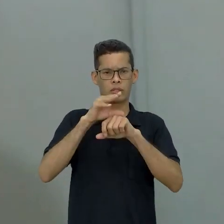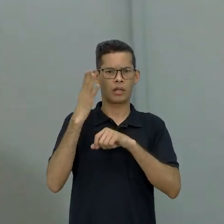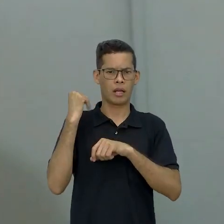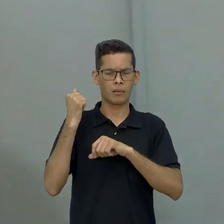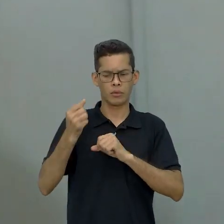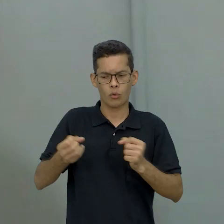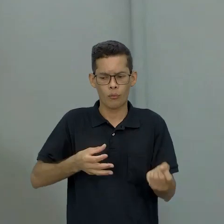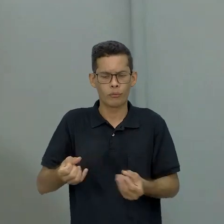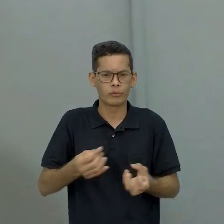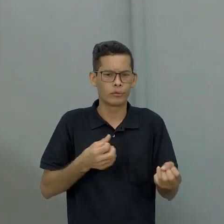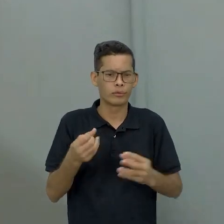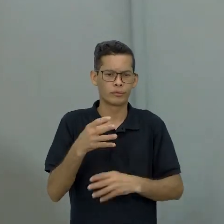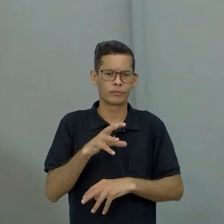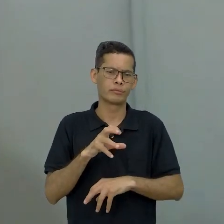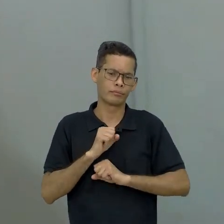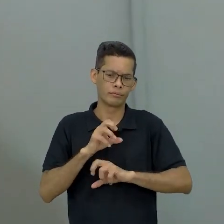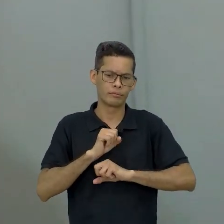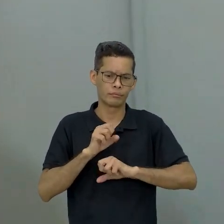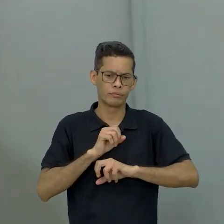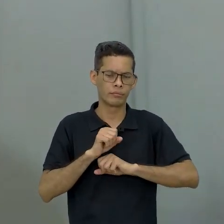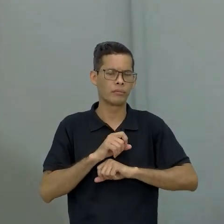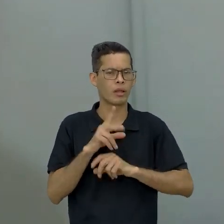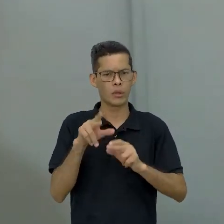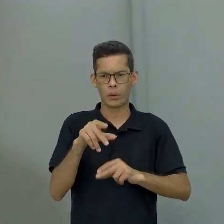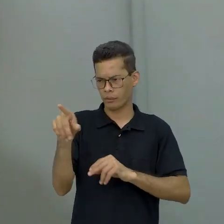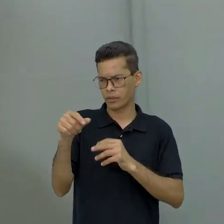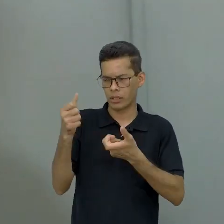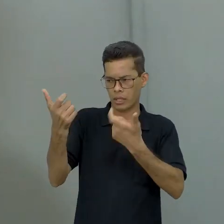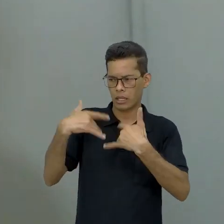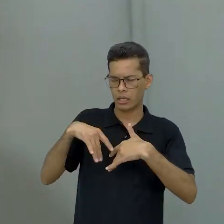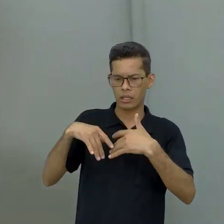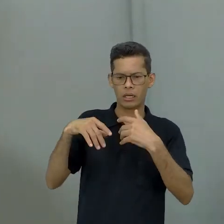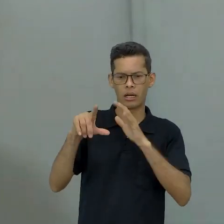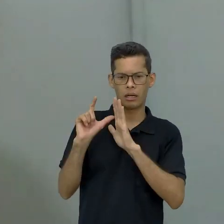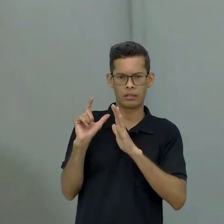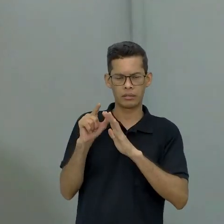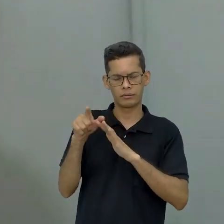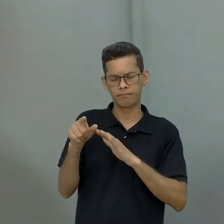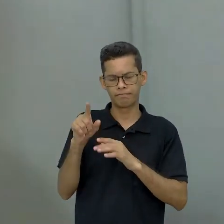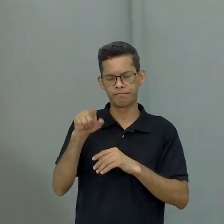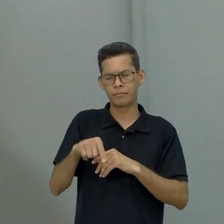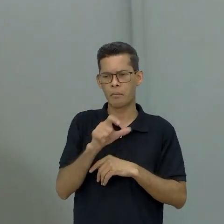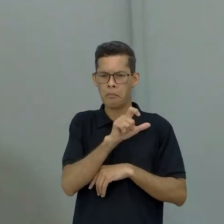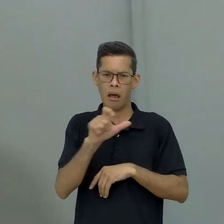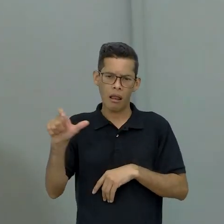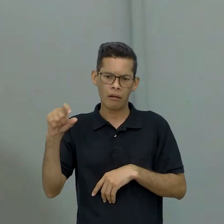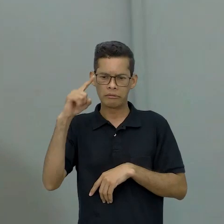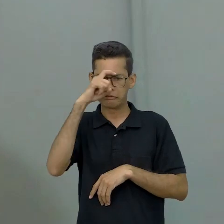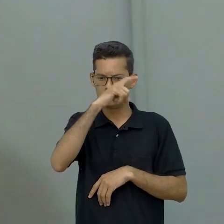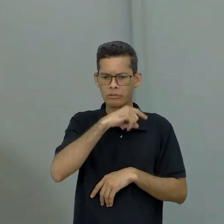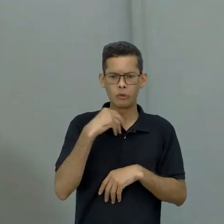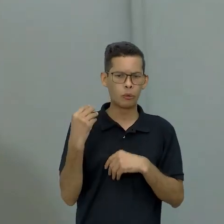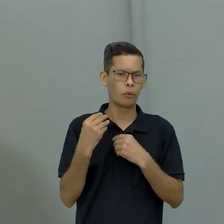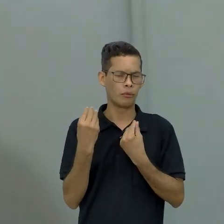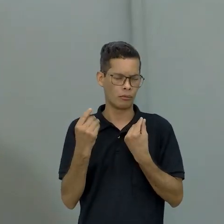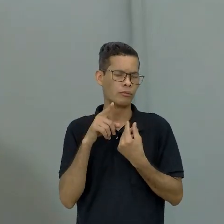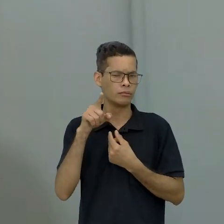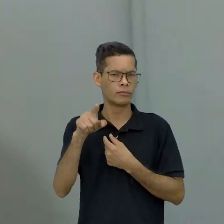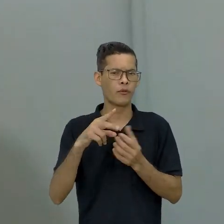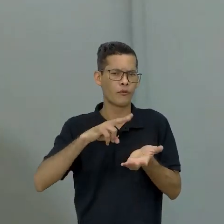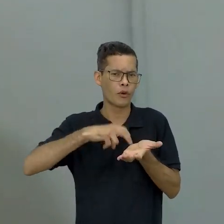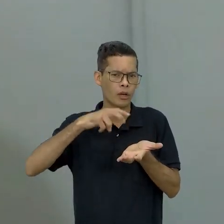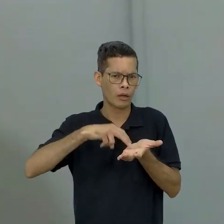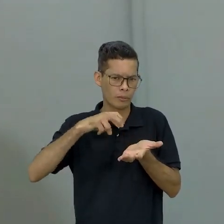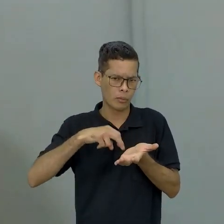que é muito importante o que você já falou, como demarcação das palavras, né, mais difíceis, trabalhar também com essas questões,